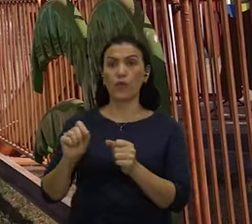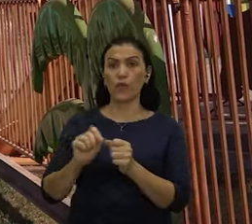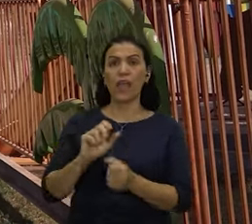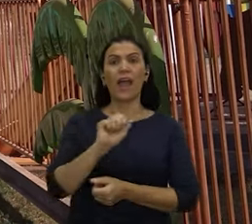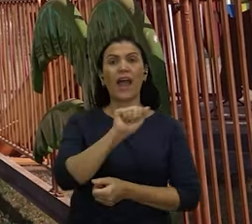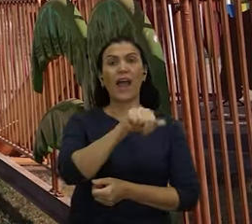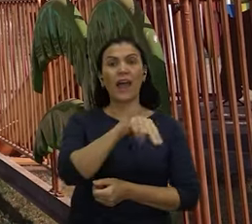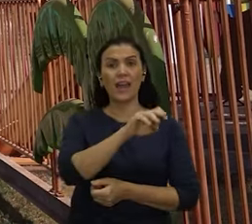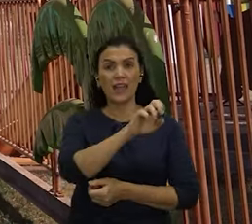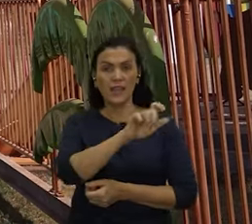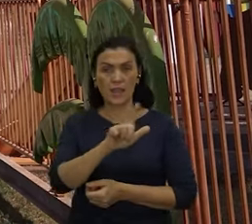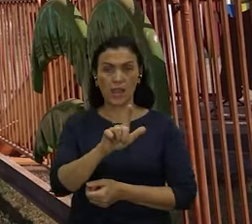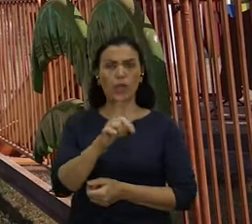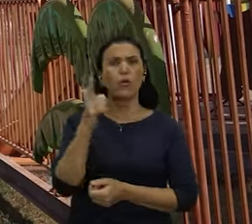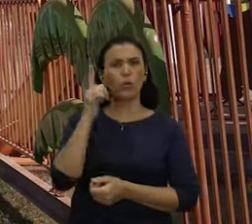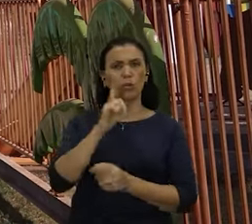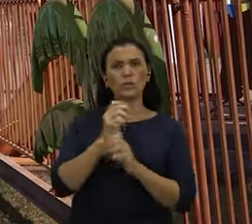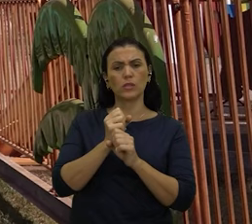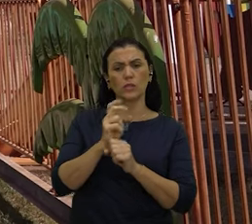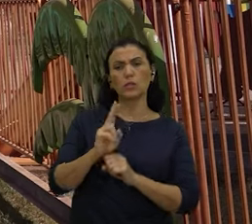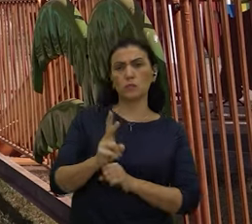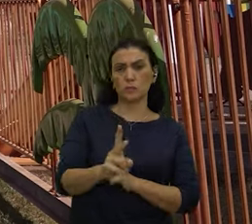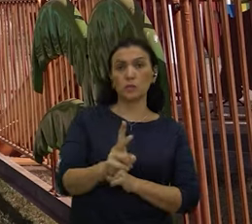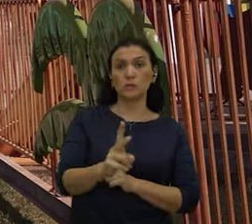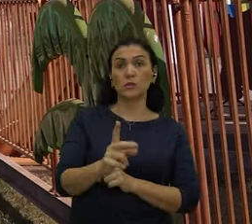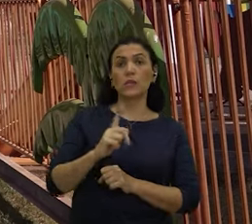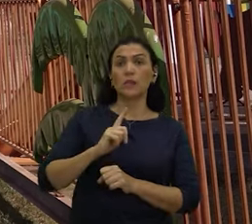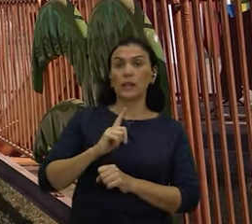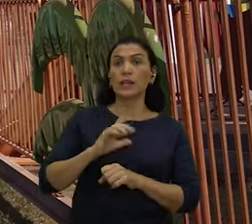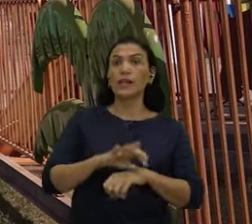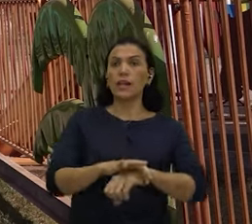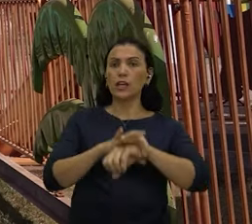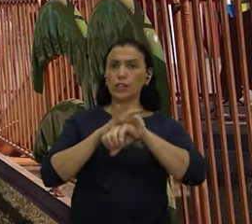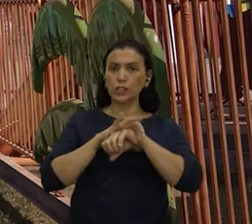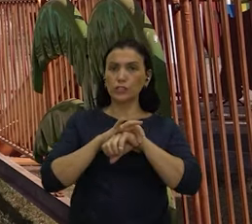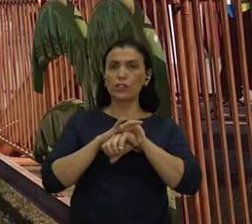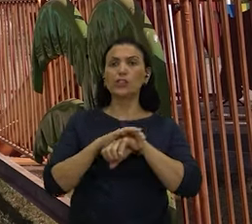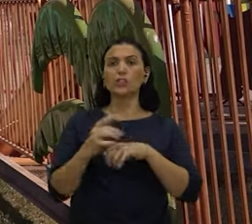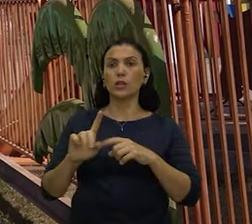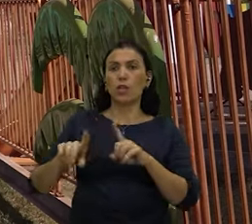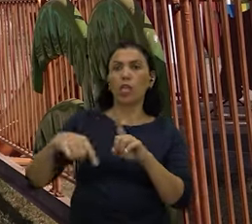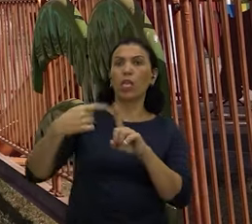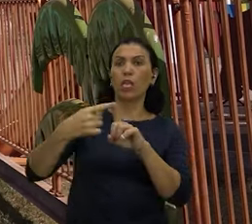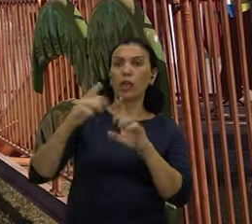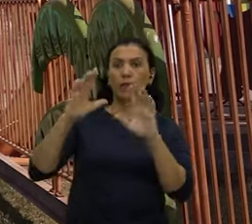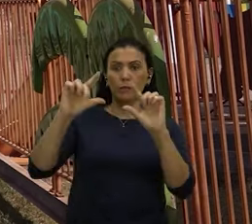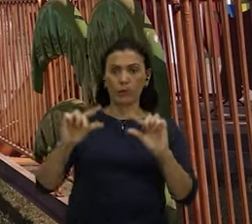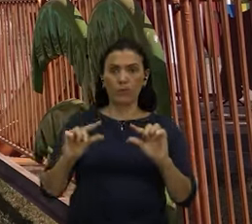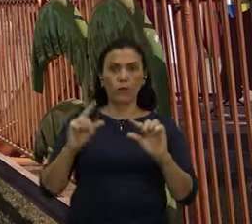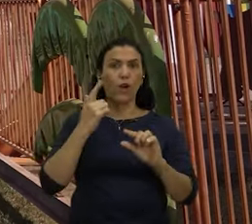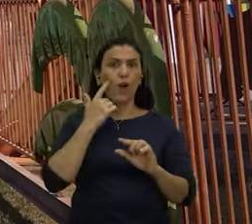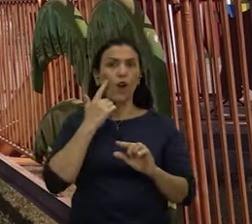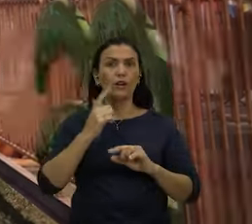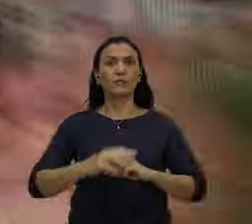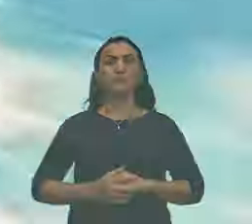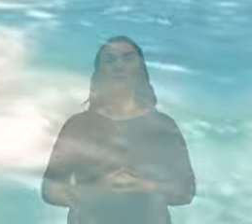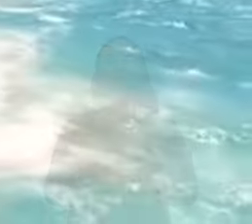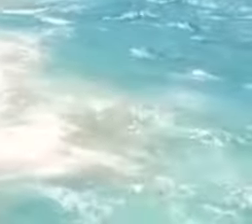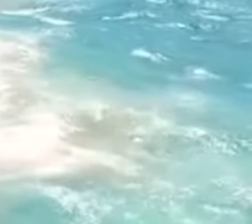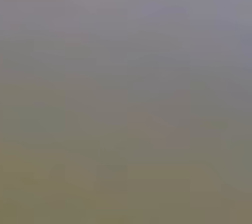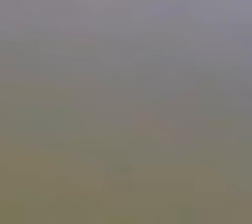atuou, a ANEEL conseguiu manter a tarifa de energia ou pelo menos garantiu que o reajuste não fosse tão alto. Olha